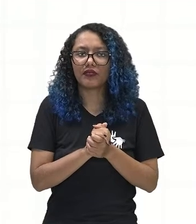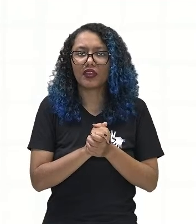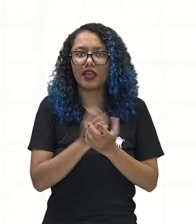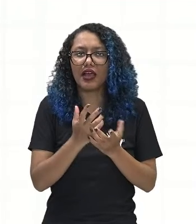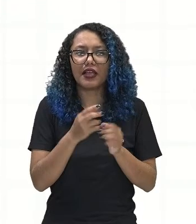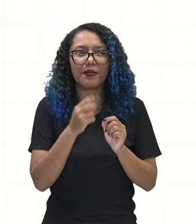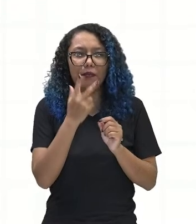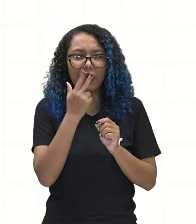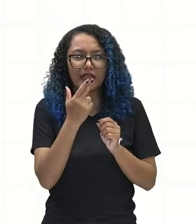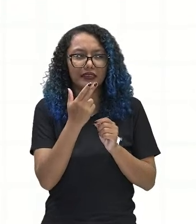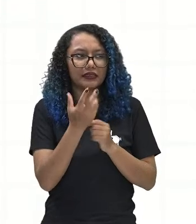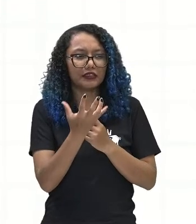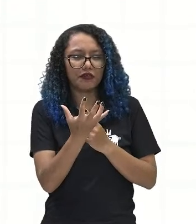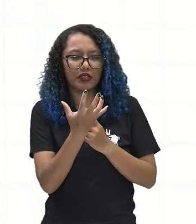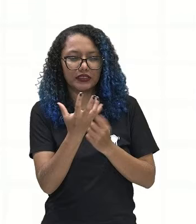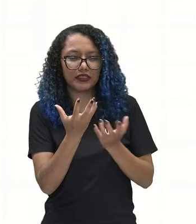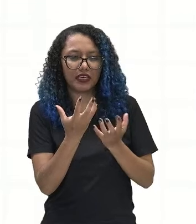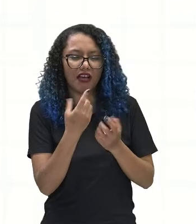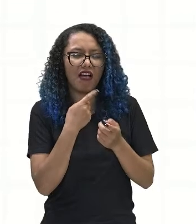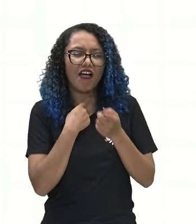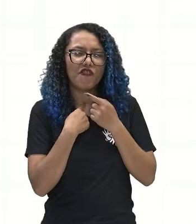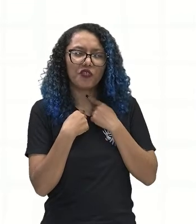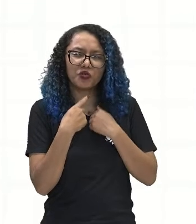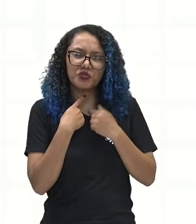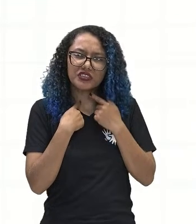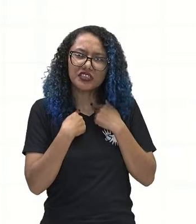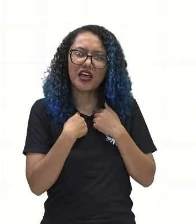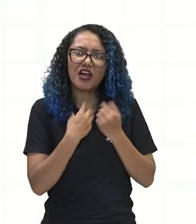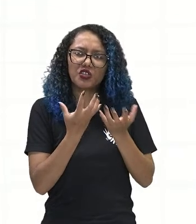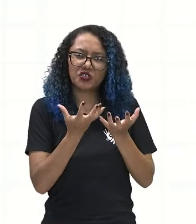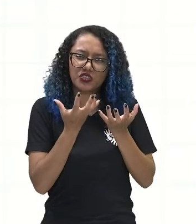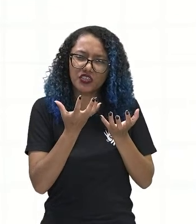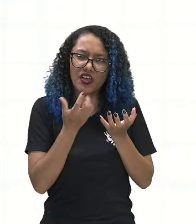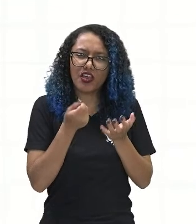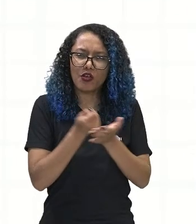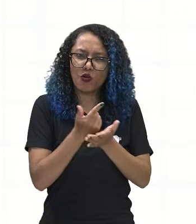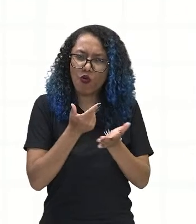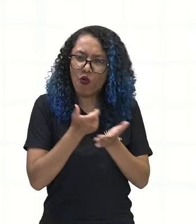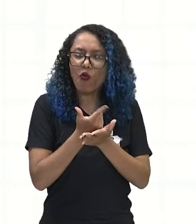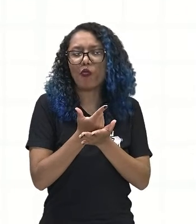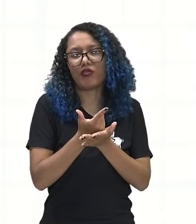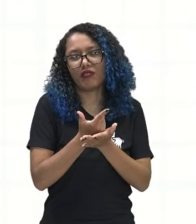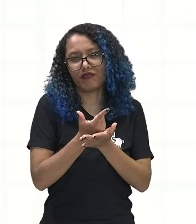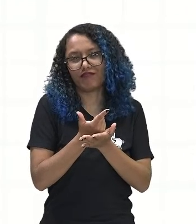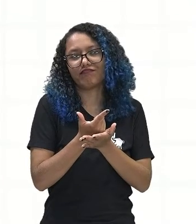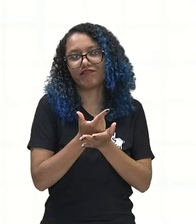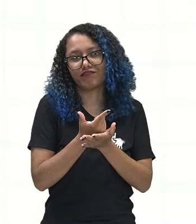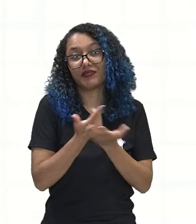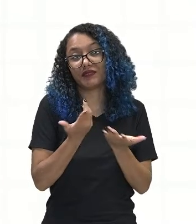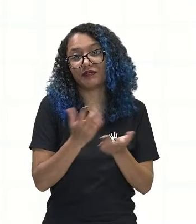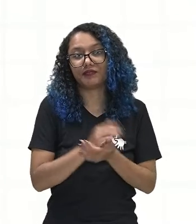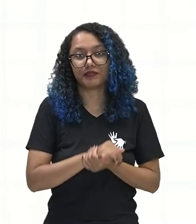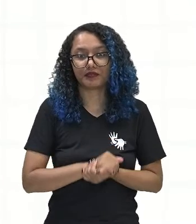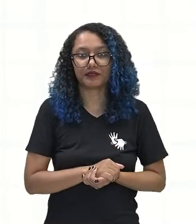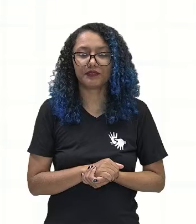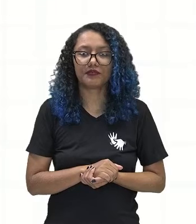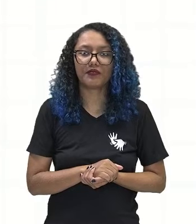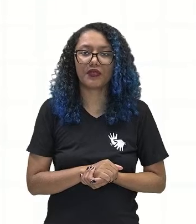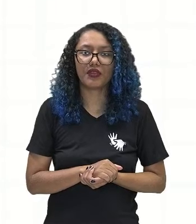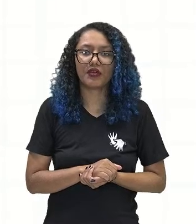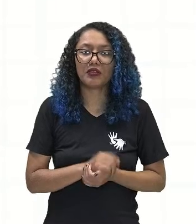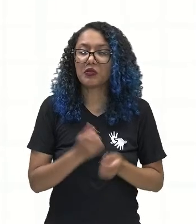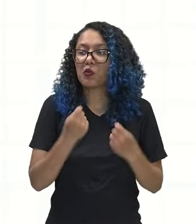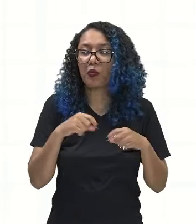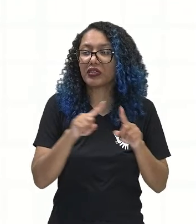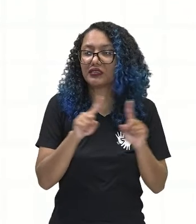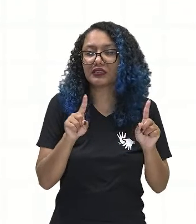sentir esse desejo, esse impulso de adquirir determinados produtos e determinados serviços, mesmo sem ter essa